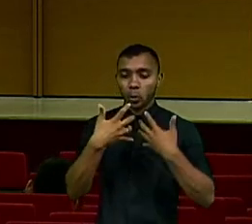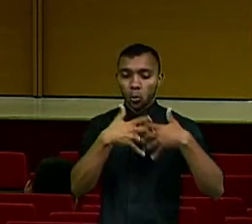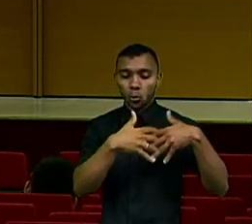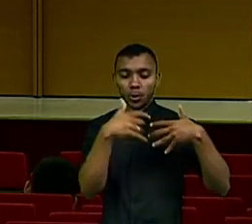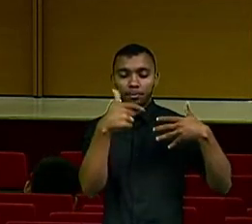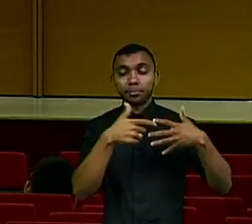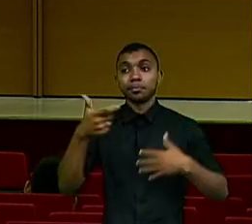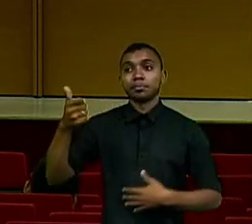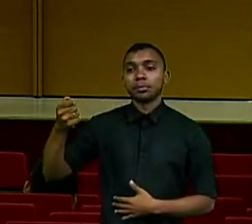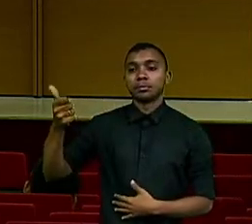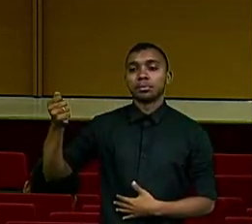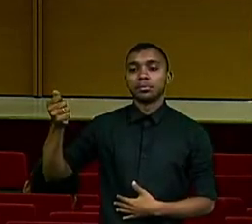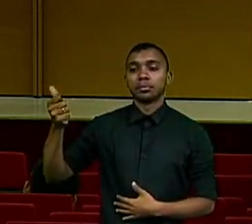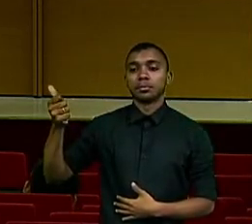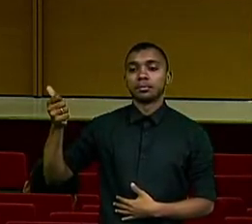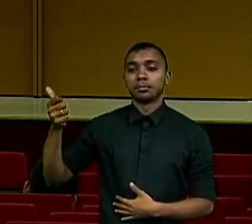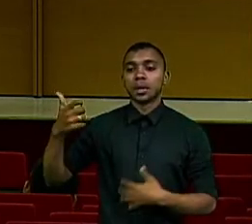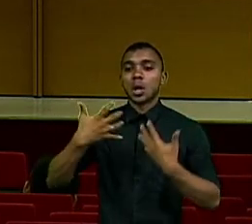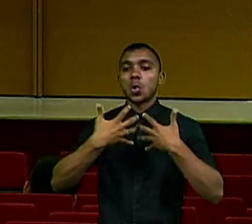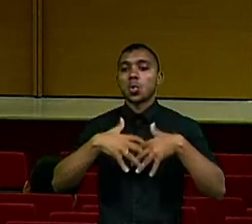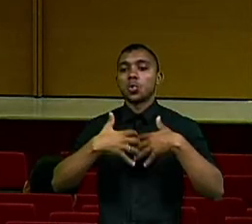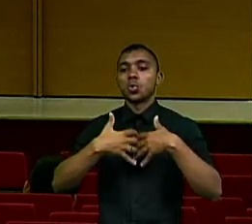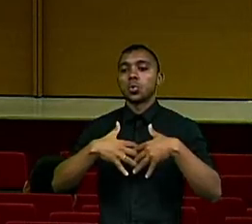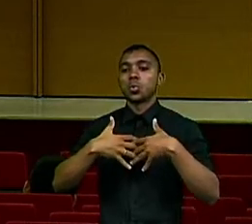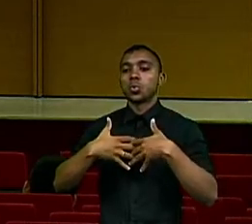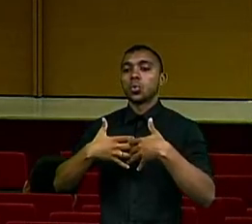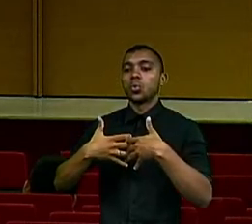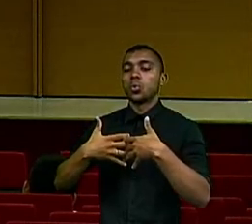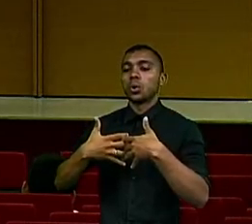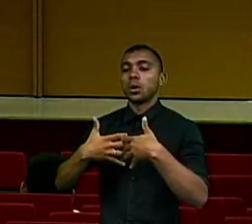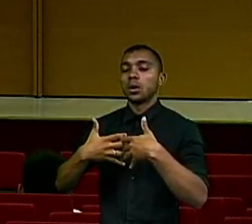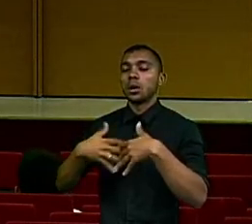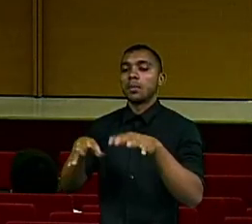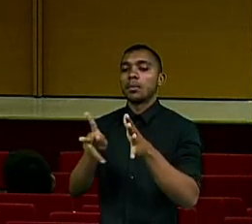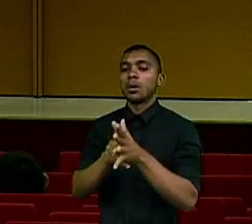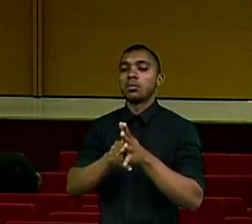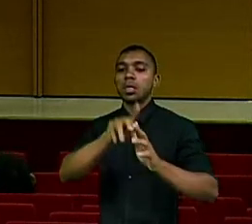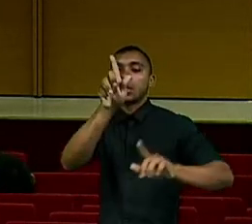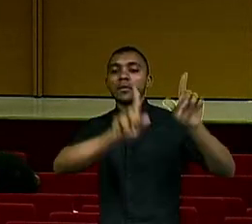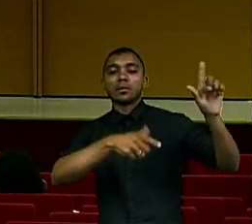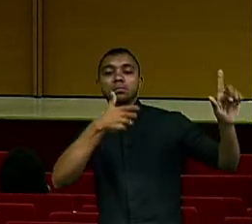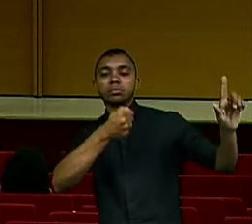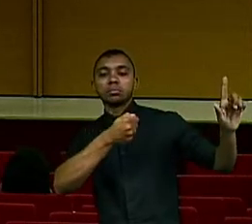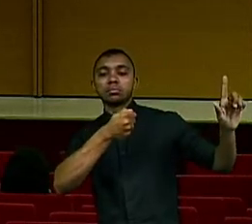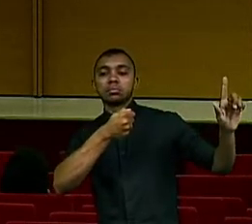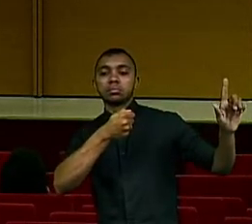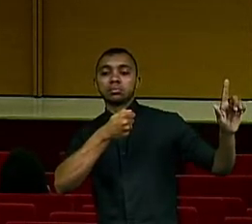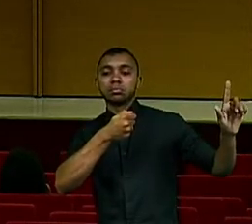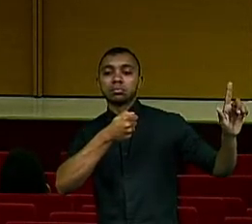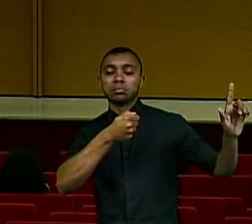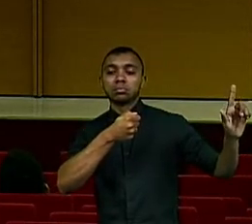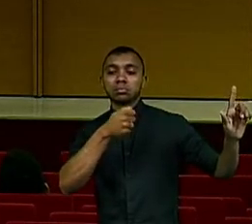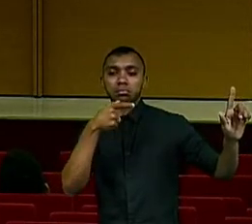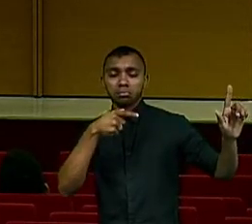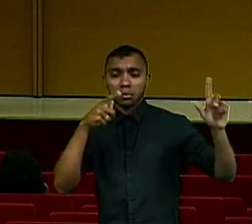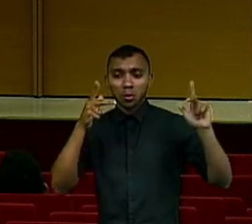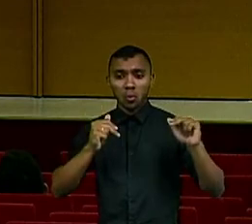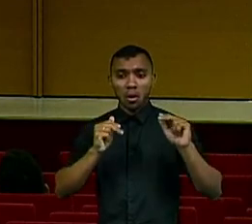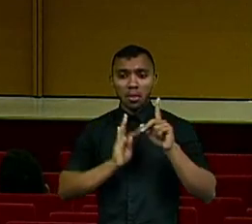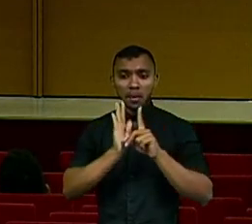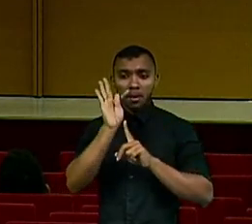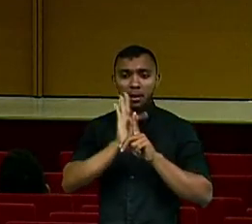e o metal do microfone estão a mesma temperatura